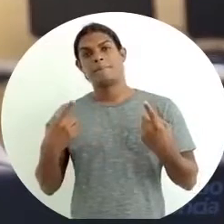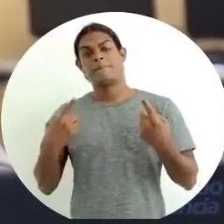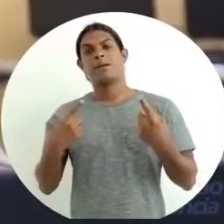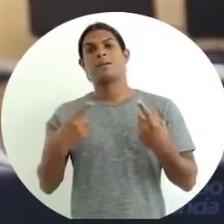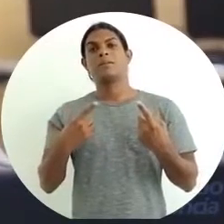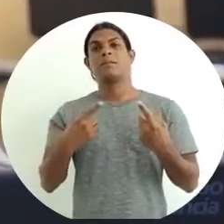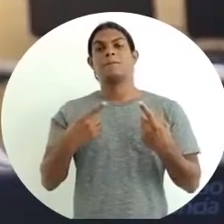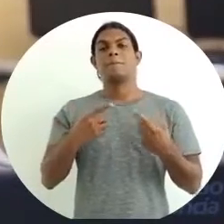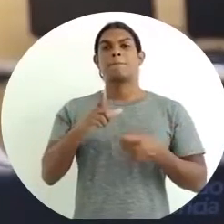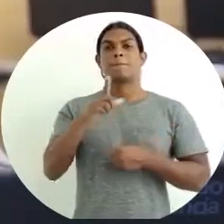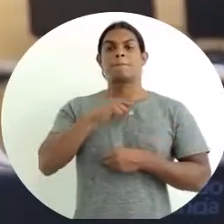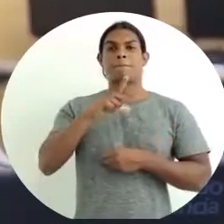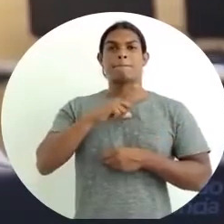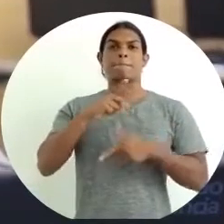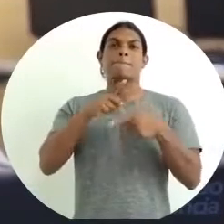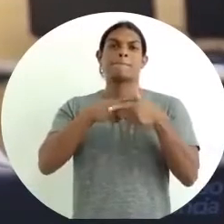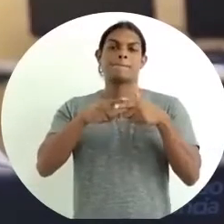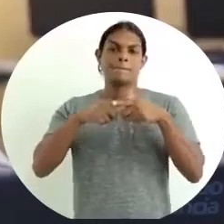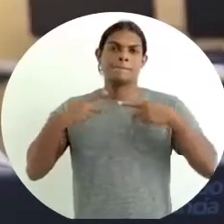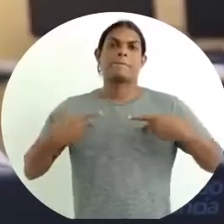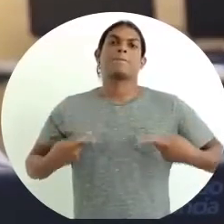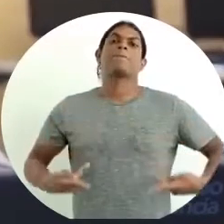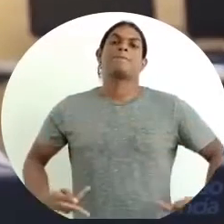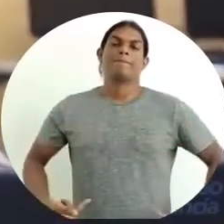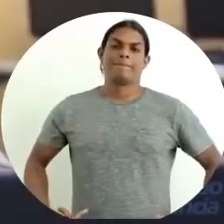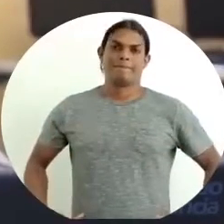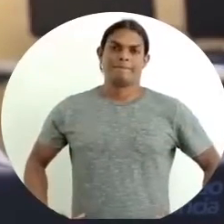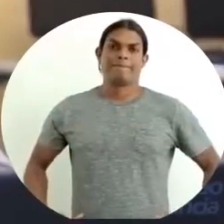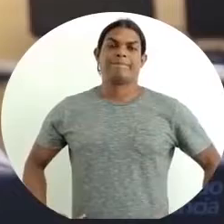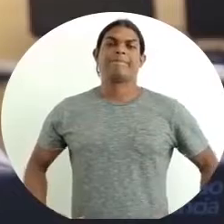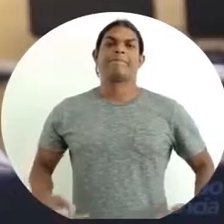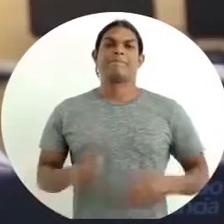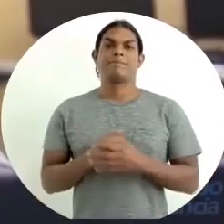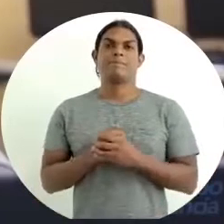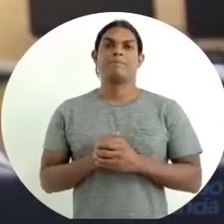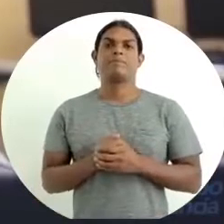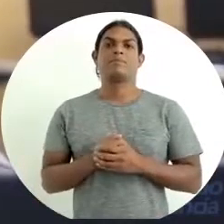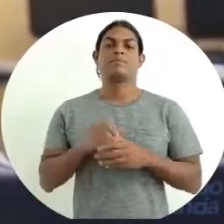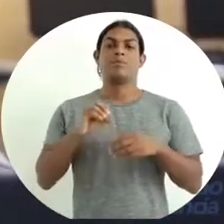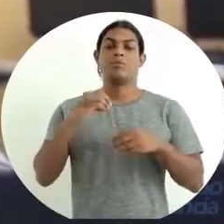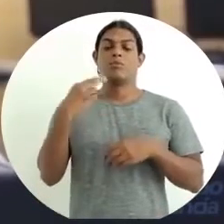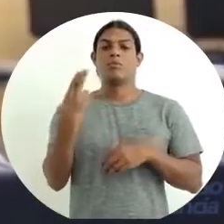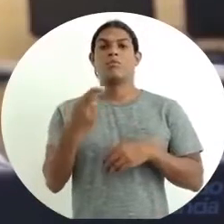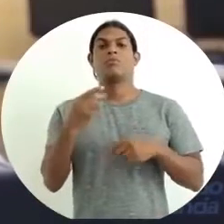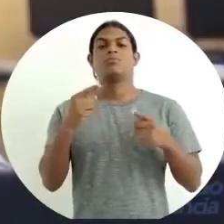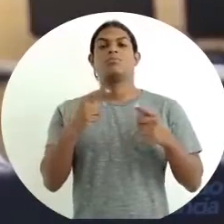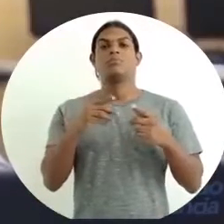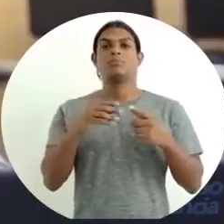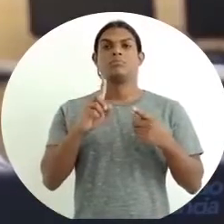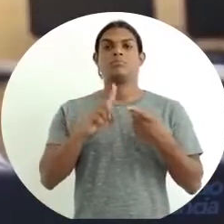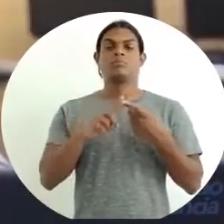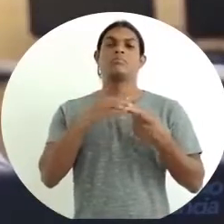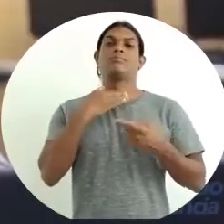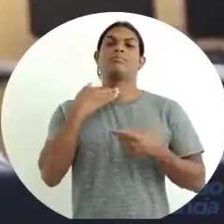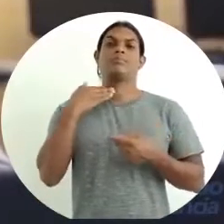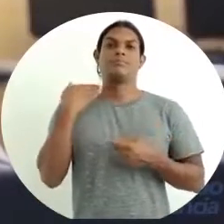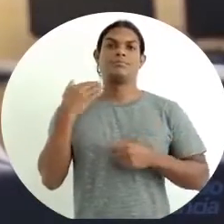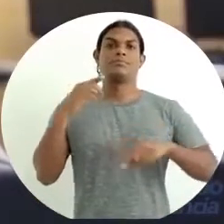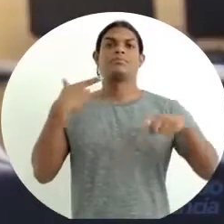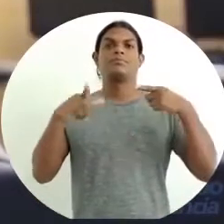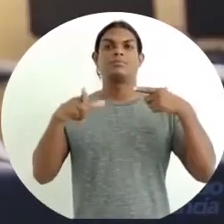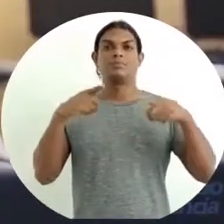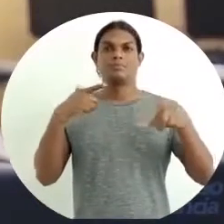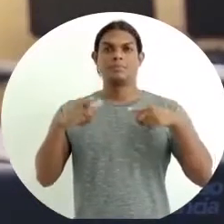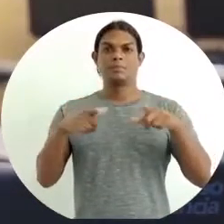ou para a morte, para a redução da capacidade laborativa do empregado ou até para a morte do empregado. Isto é